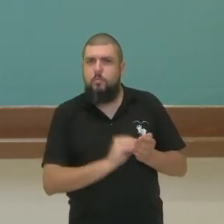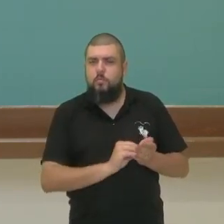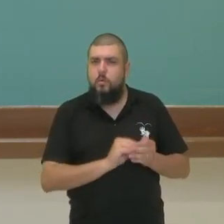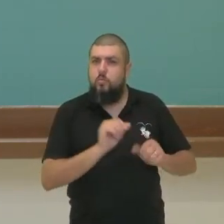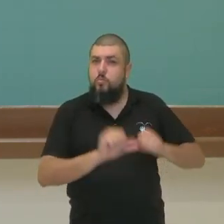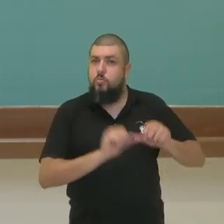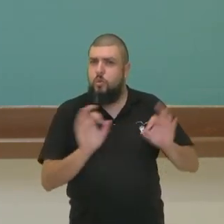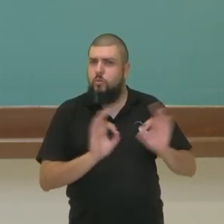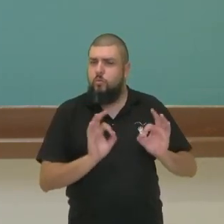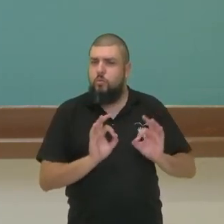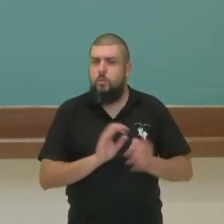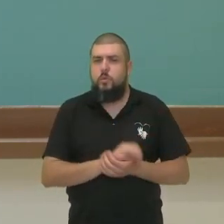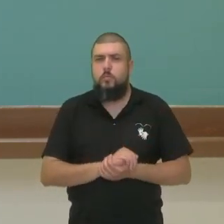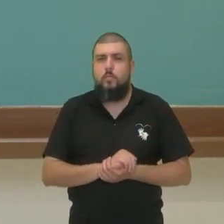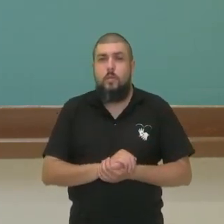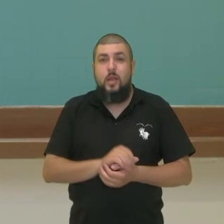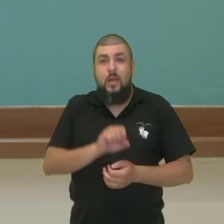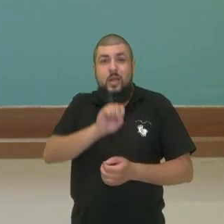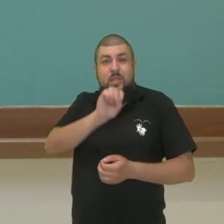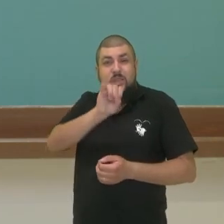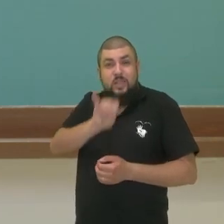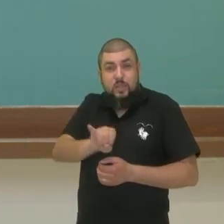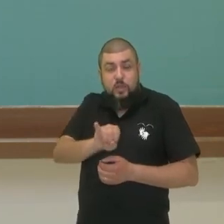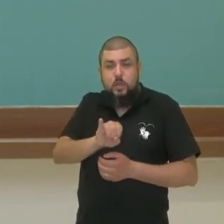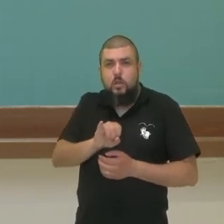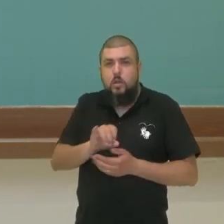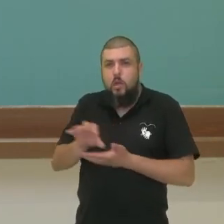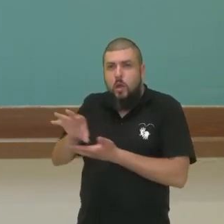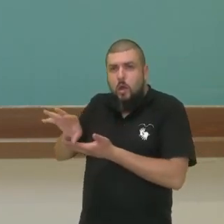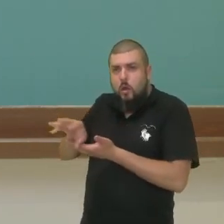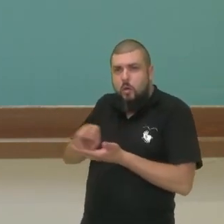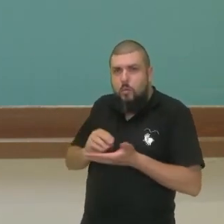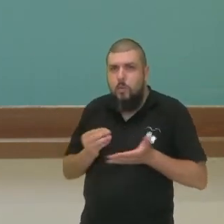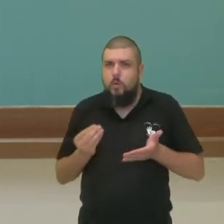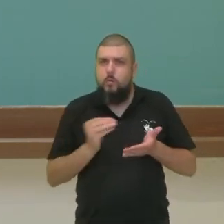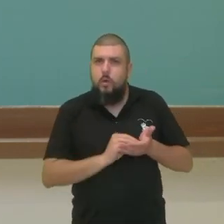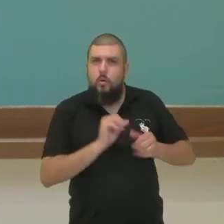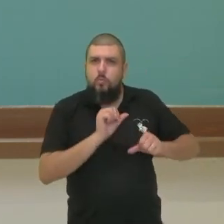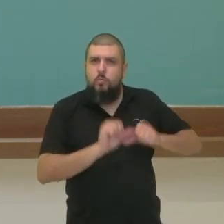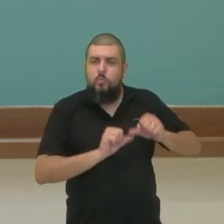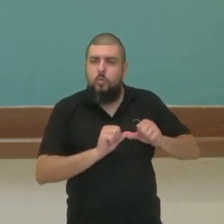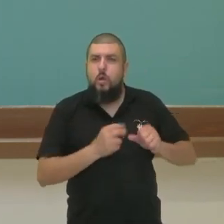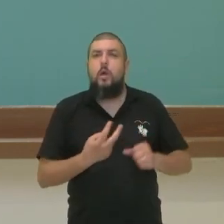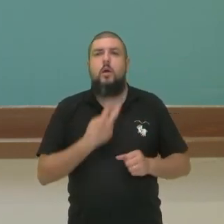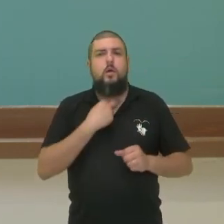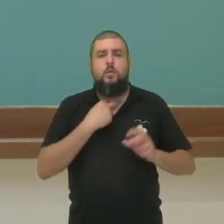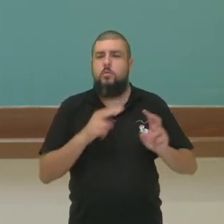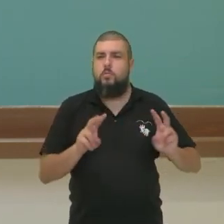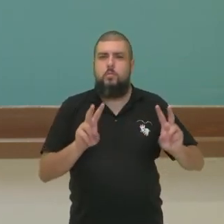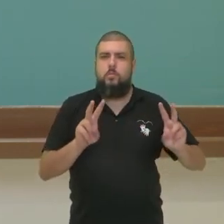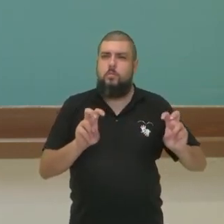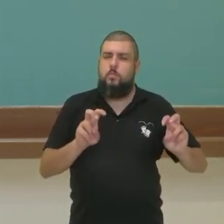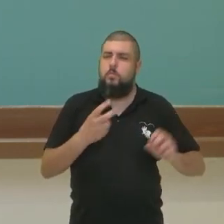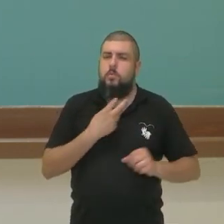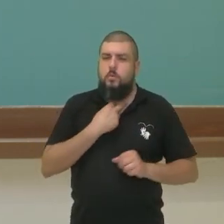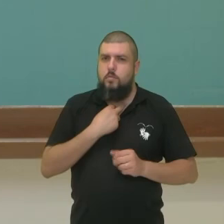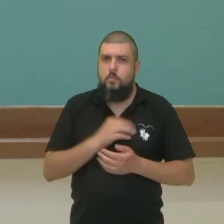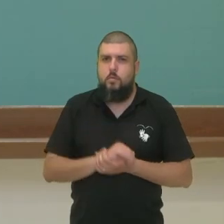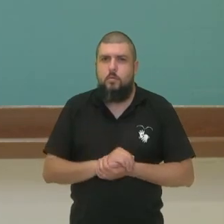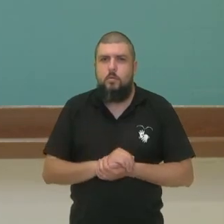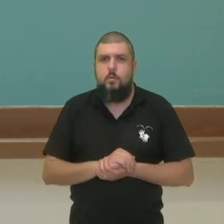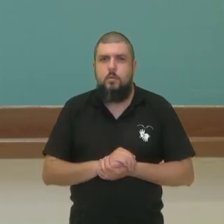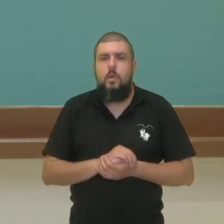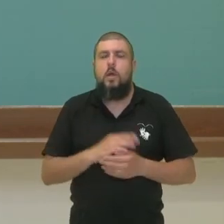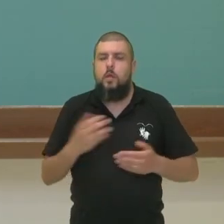aspas. Se ele alterar alguma coisa, daí não pode ter aspas, daí nós chamamos de citação indireta. E